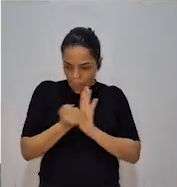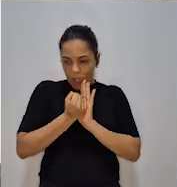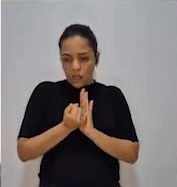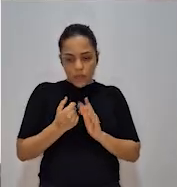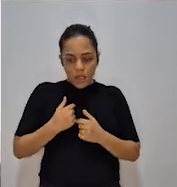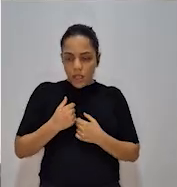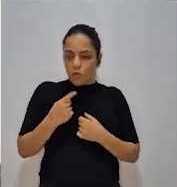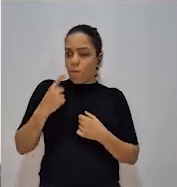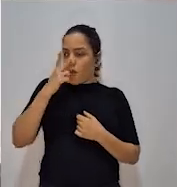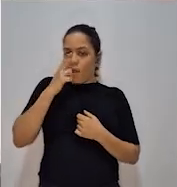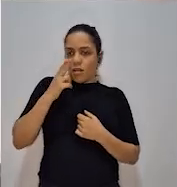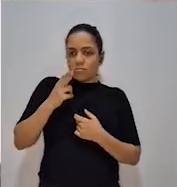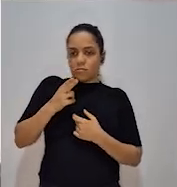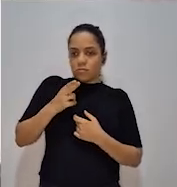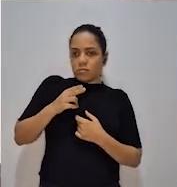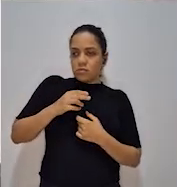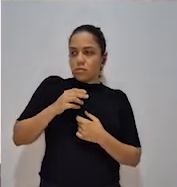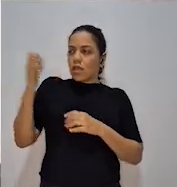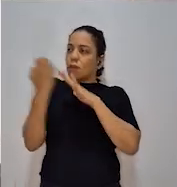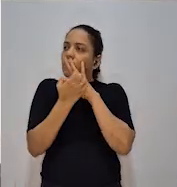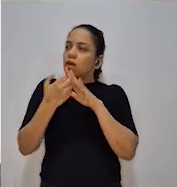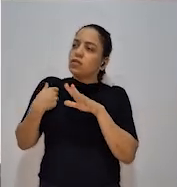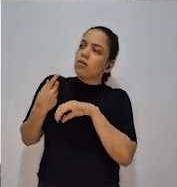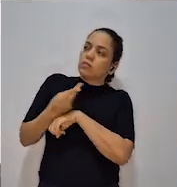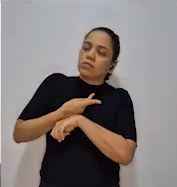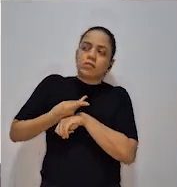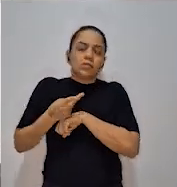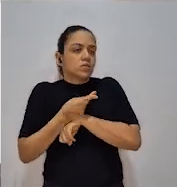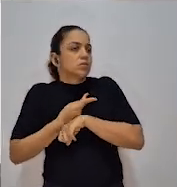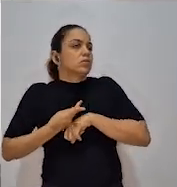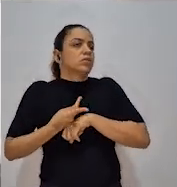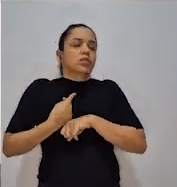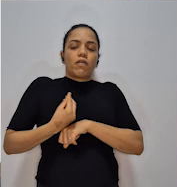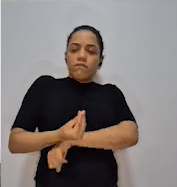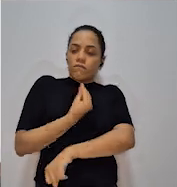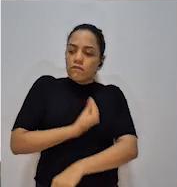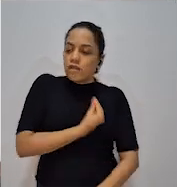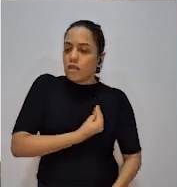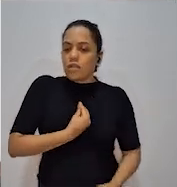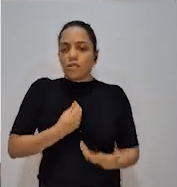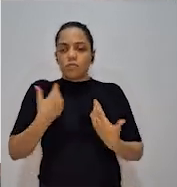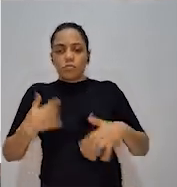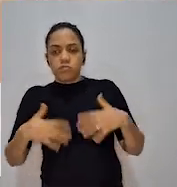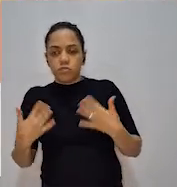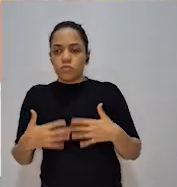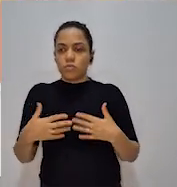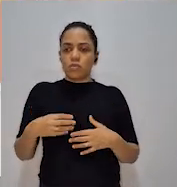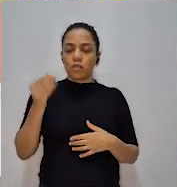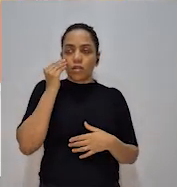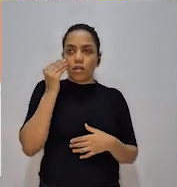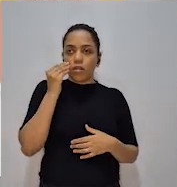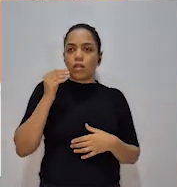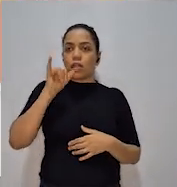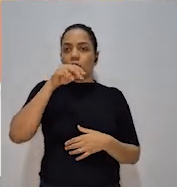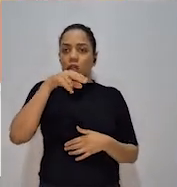habitado, desconhecido por parte de empresas e por parte também do próprio INSS. Obrigada Dani,